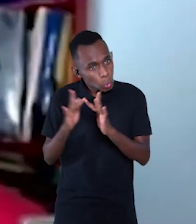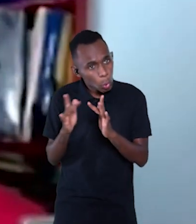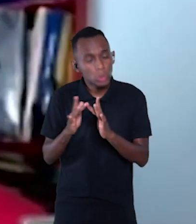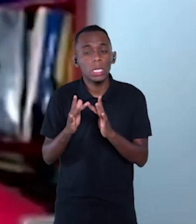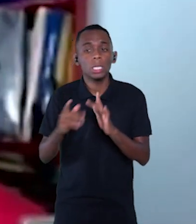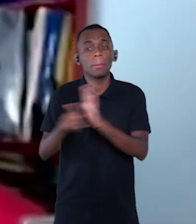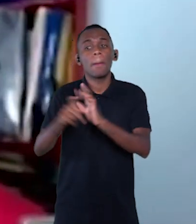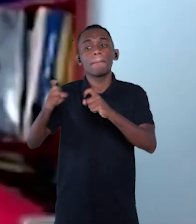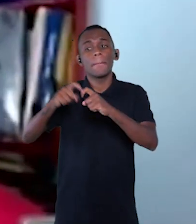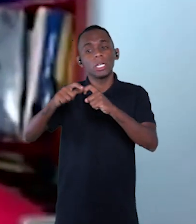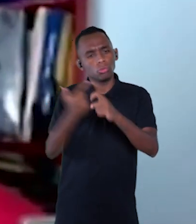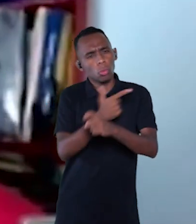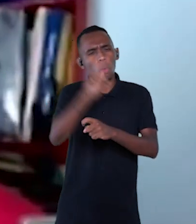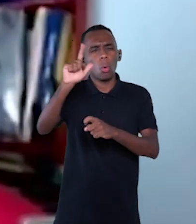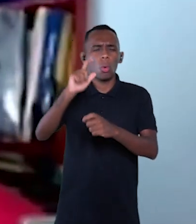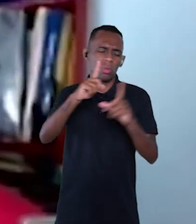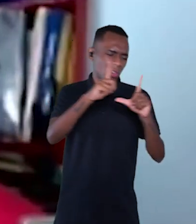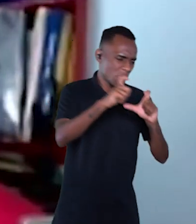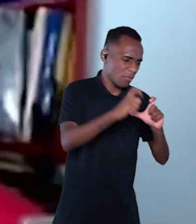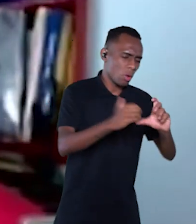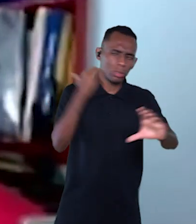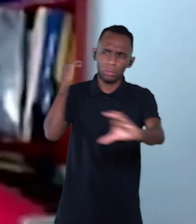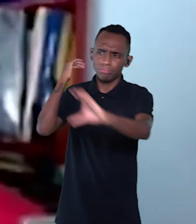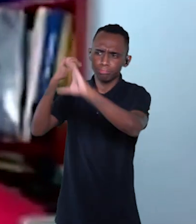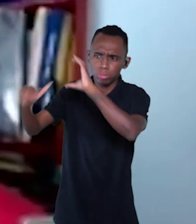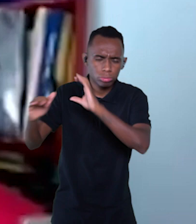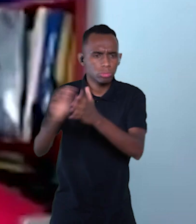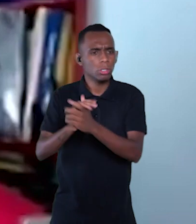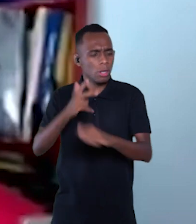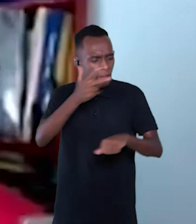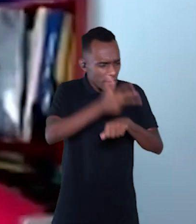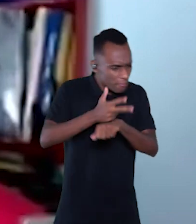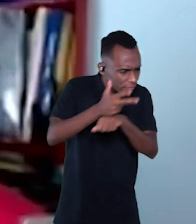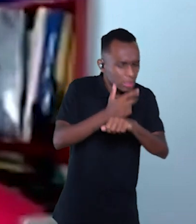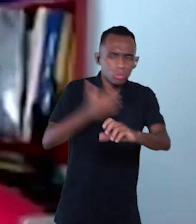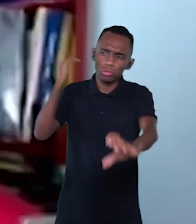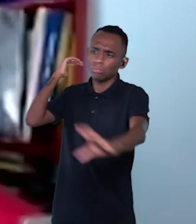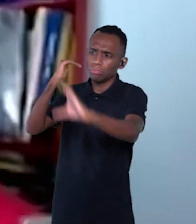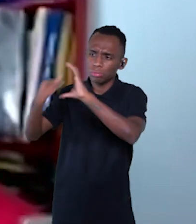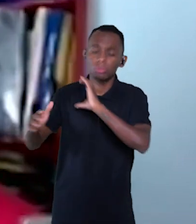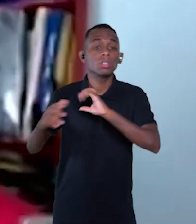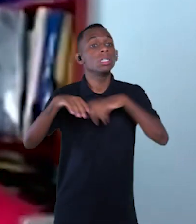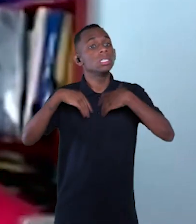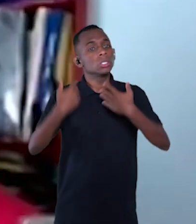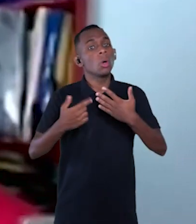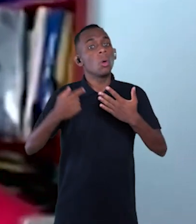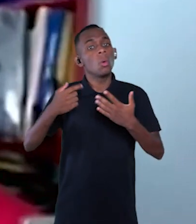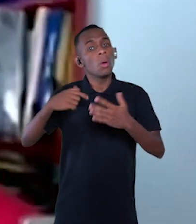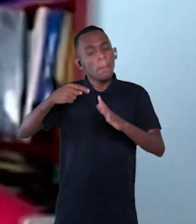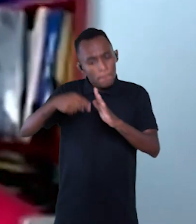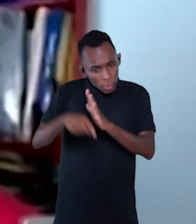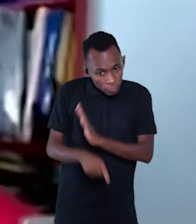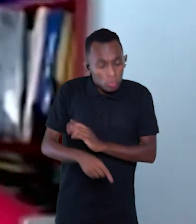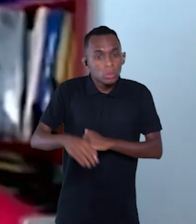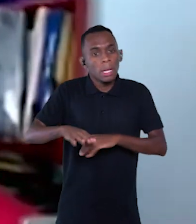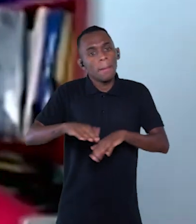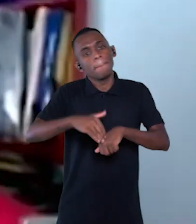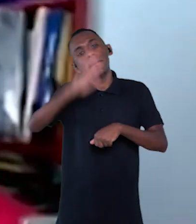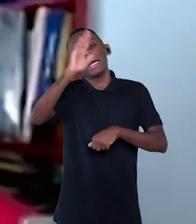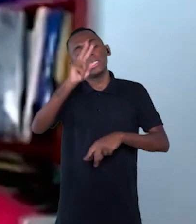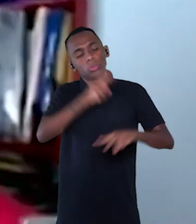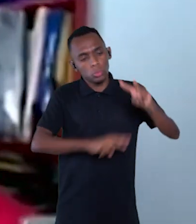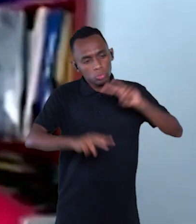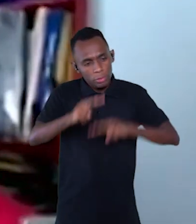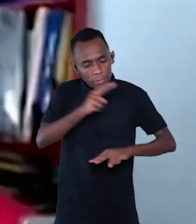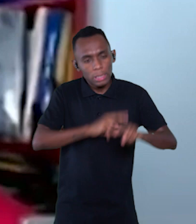por mensagens com o especialista, manda foto, vídeo, e aí a gente consegue aprimorar esse cuidado do paciente com mais esse